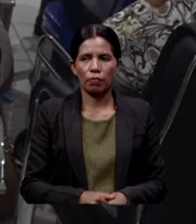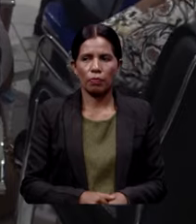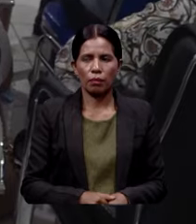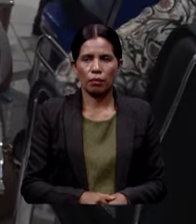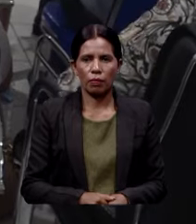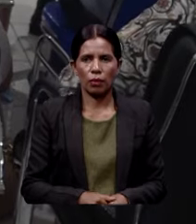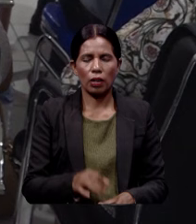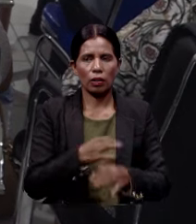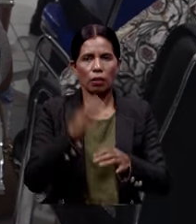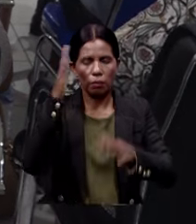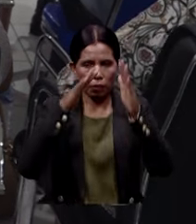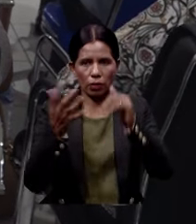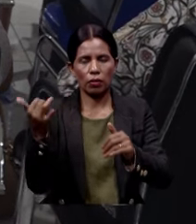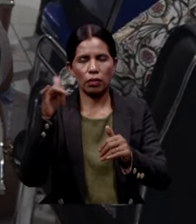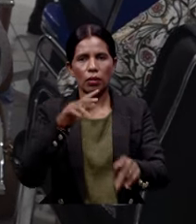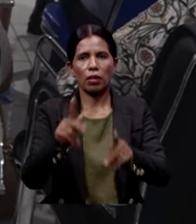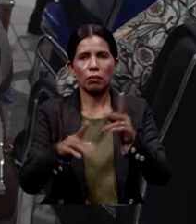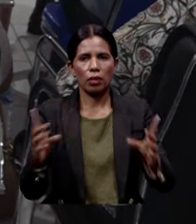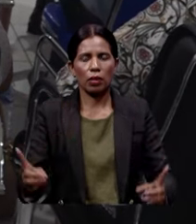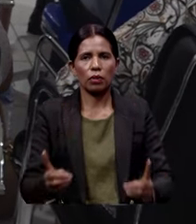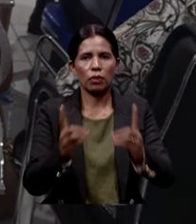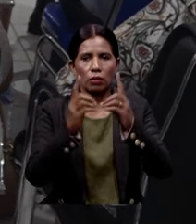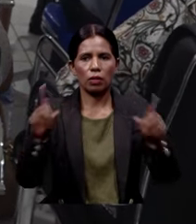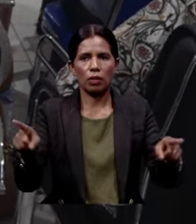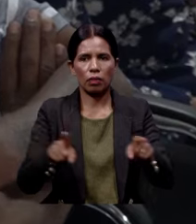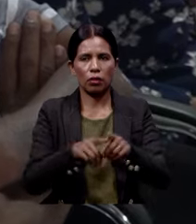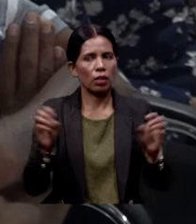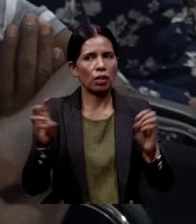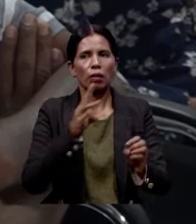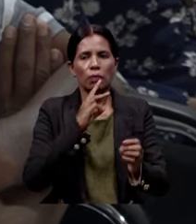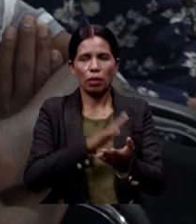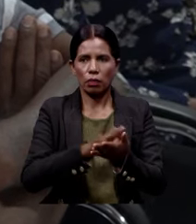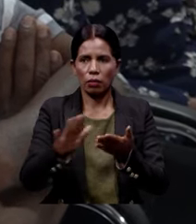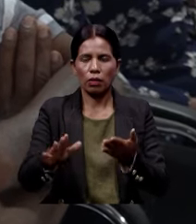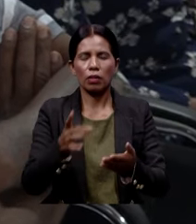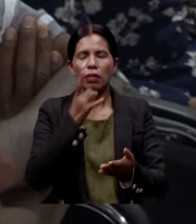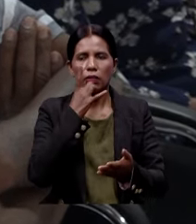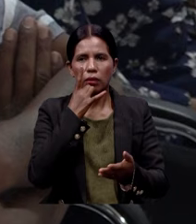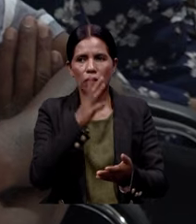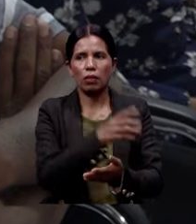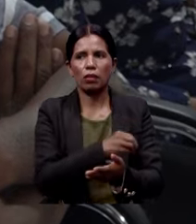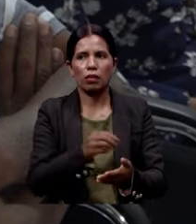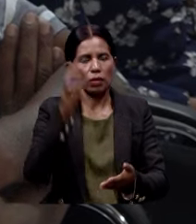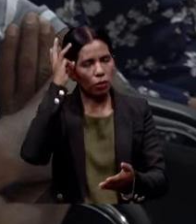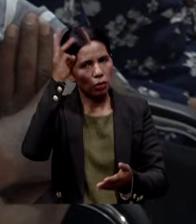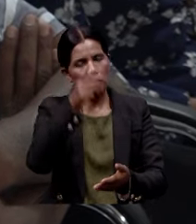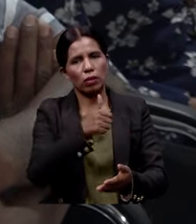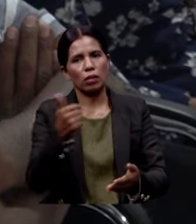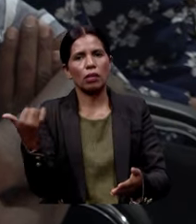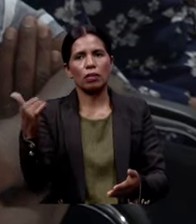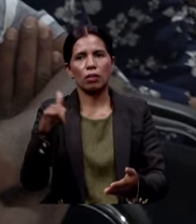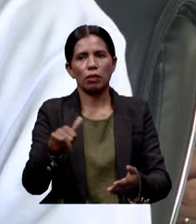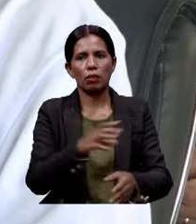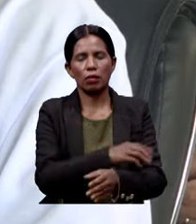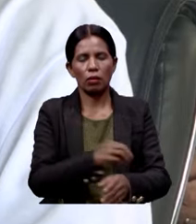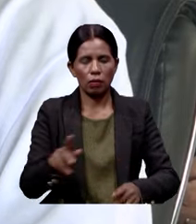Até normalize problema Sirenebe, comunidade Açoru Hanessan, falta de mos, falhanço eletricidade, não preocupação selo que deve sempre ser